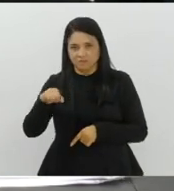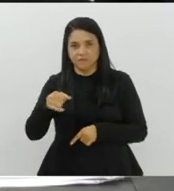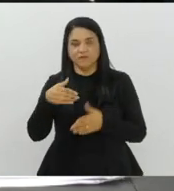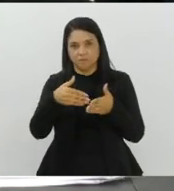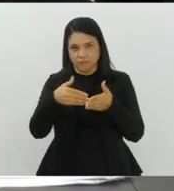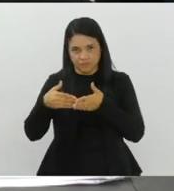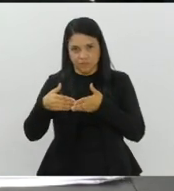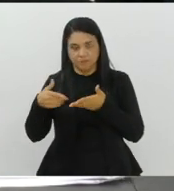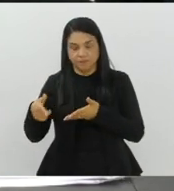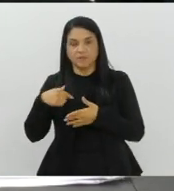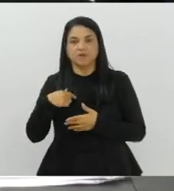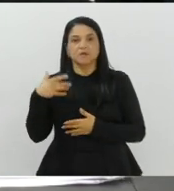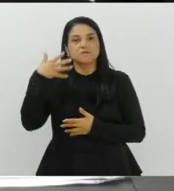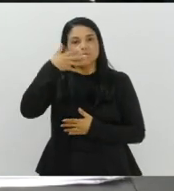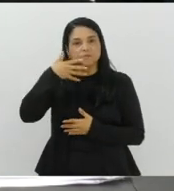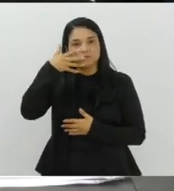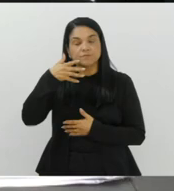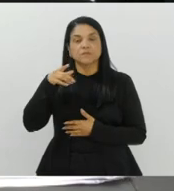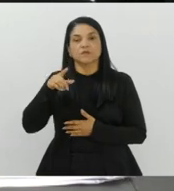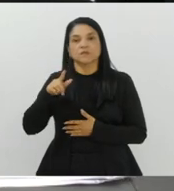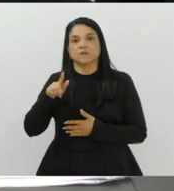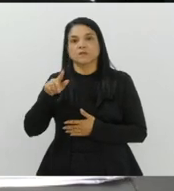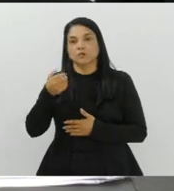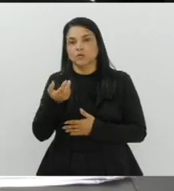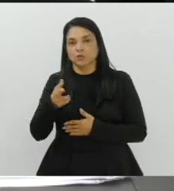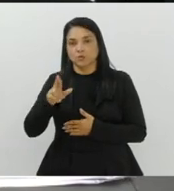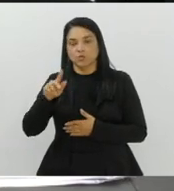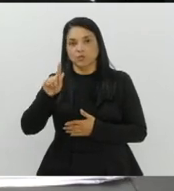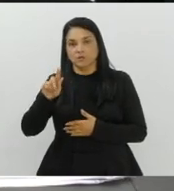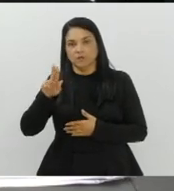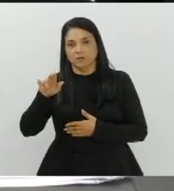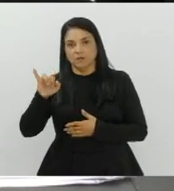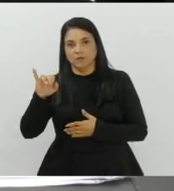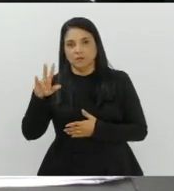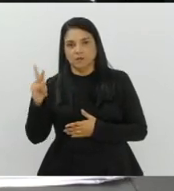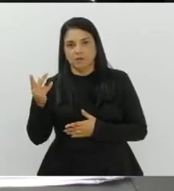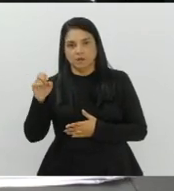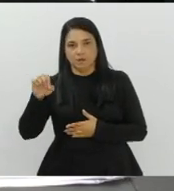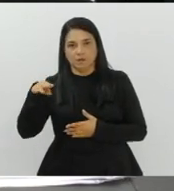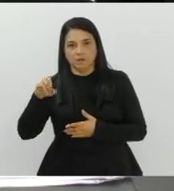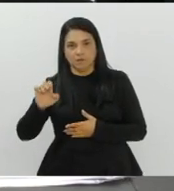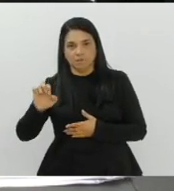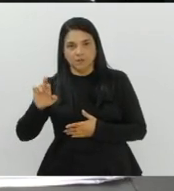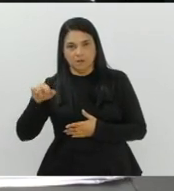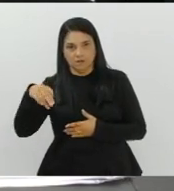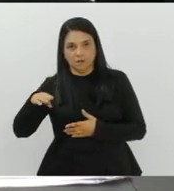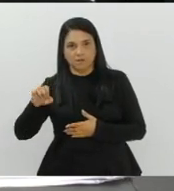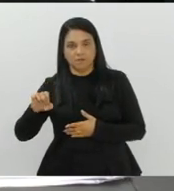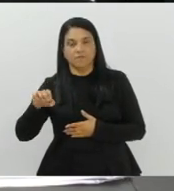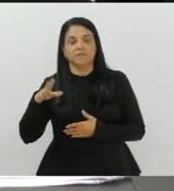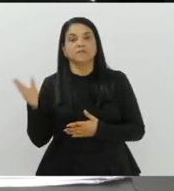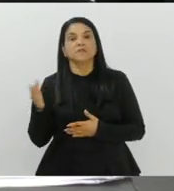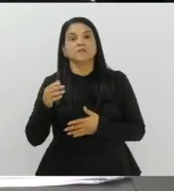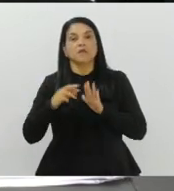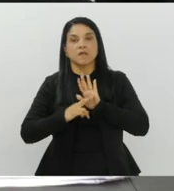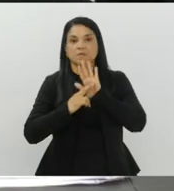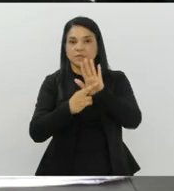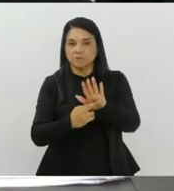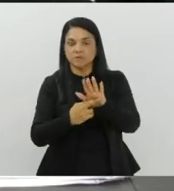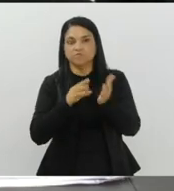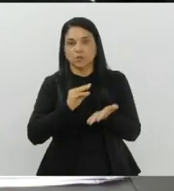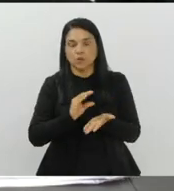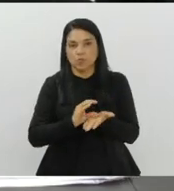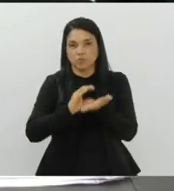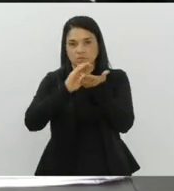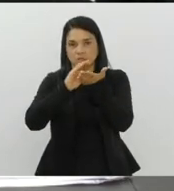favor, ao Dr. Guilherme Guimarães, que é da CNJ, que é um dos nossos convidados, está representando aqui pelo senhor